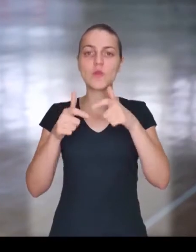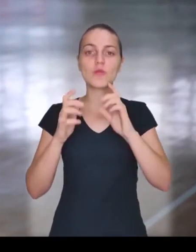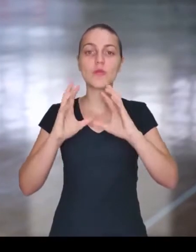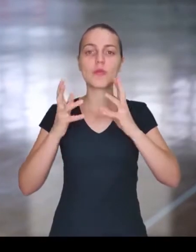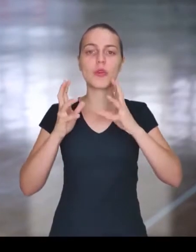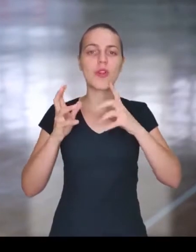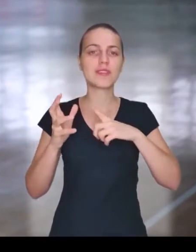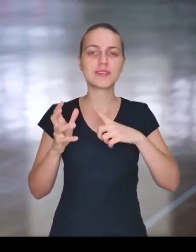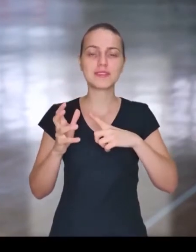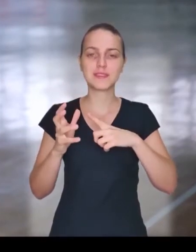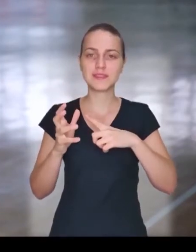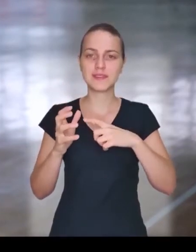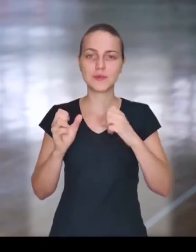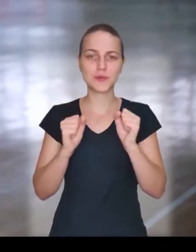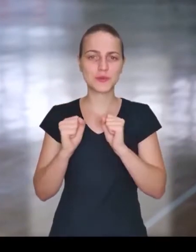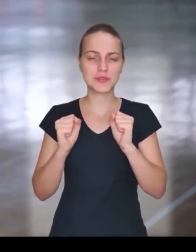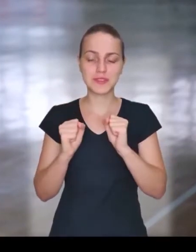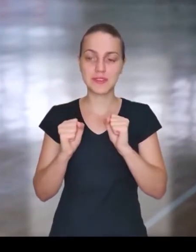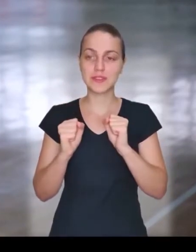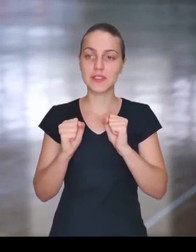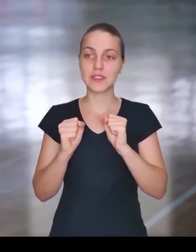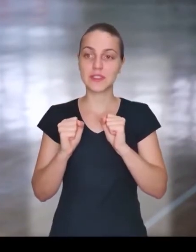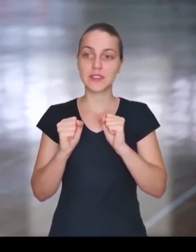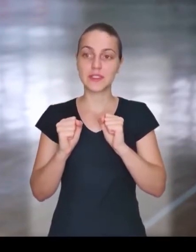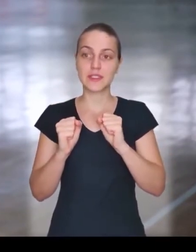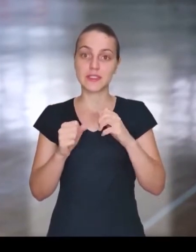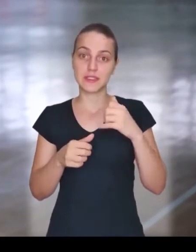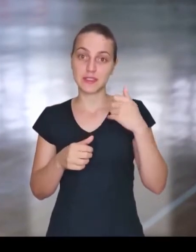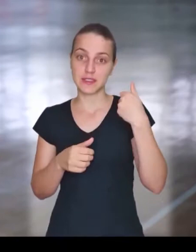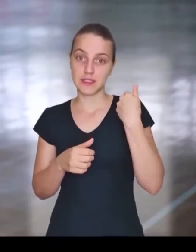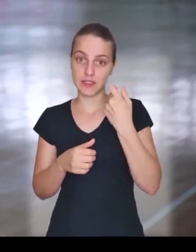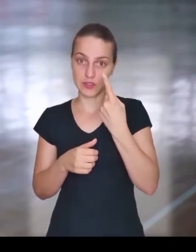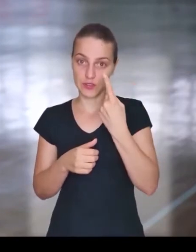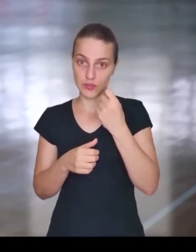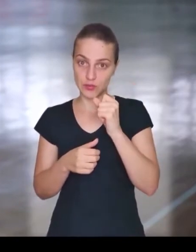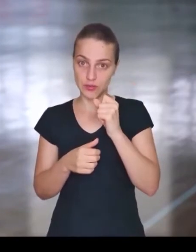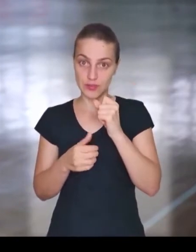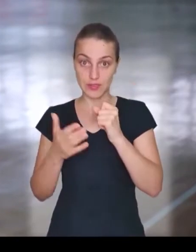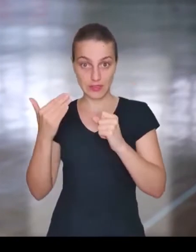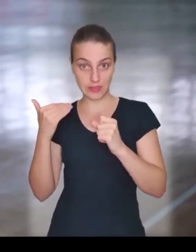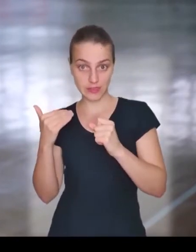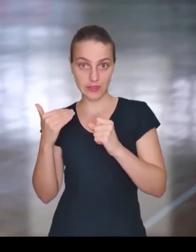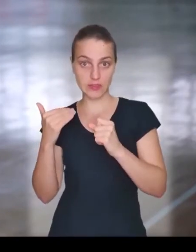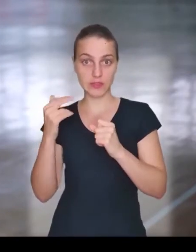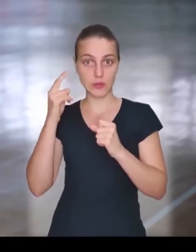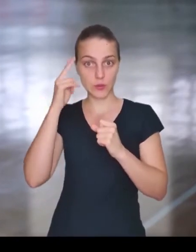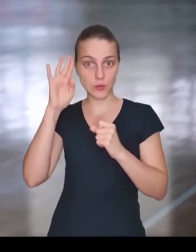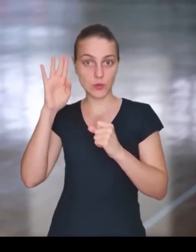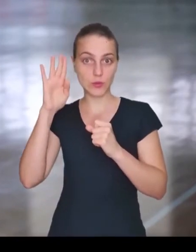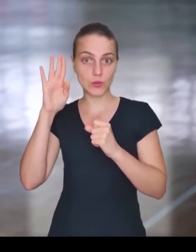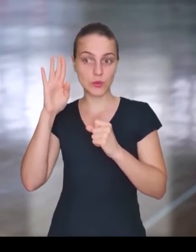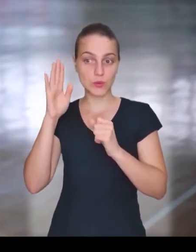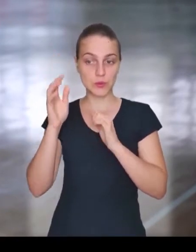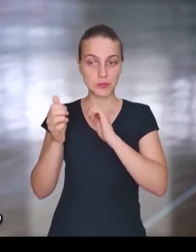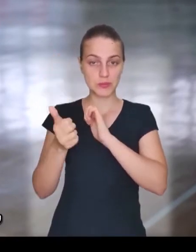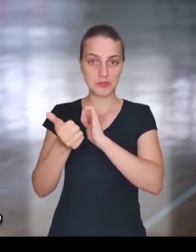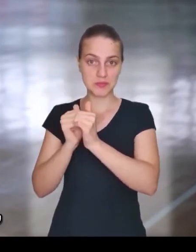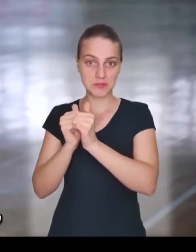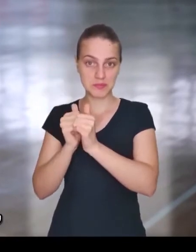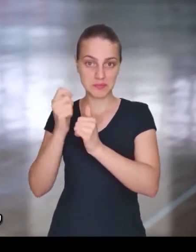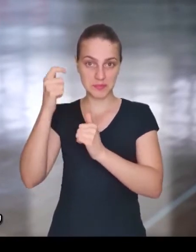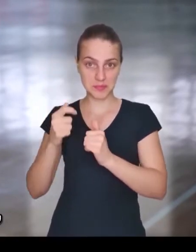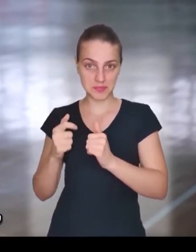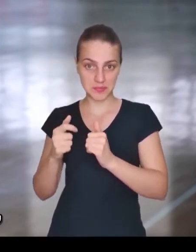muito de esportes com bola. Aí com 18 anos, né, eu tinha o sonho quando pequeno de ser atleta,